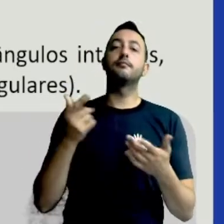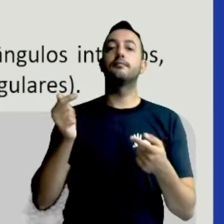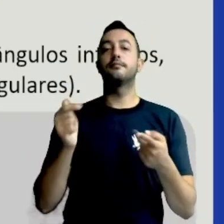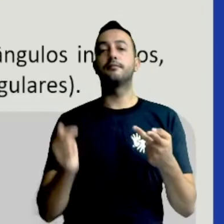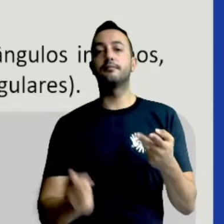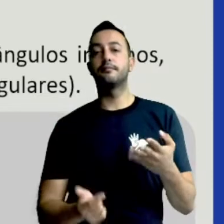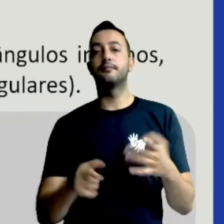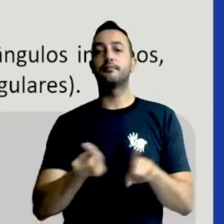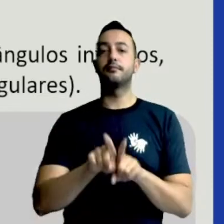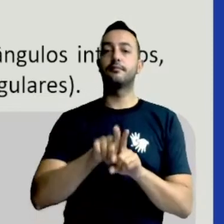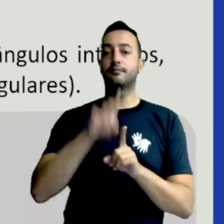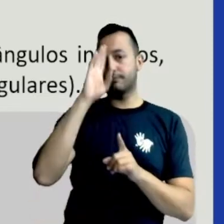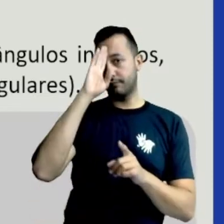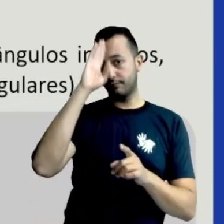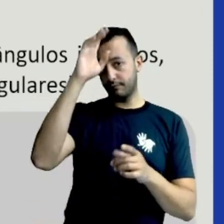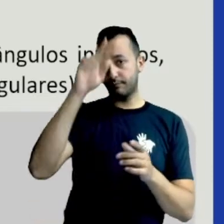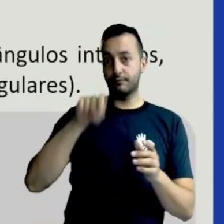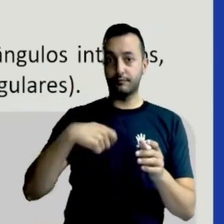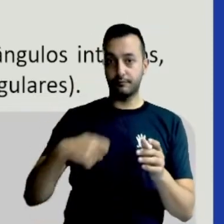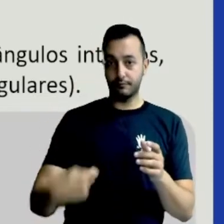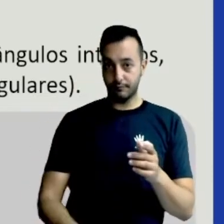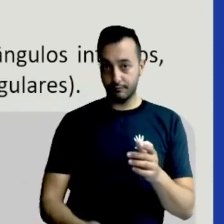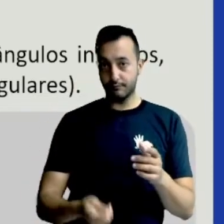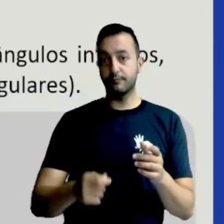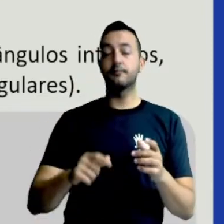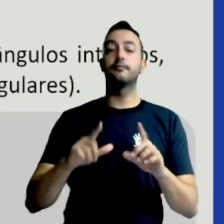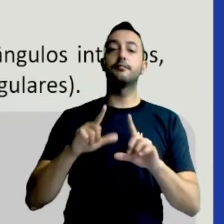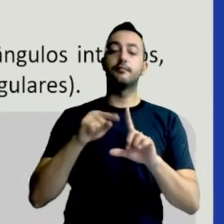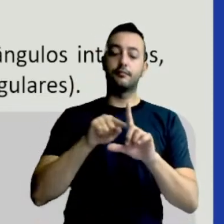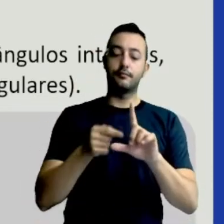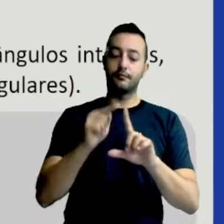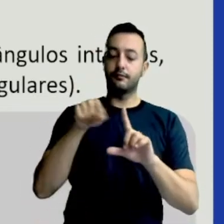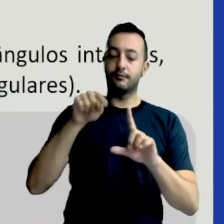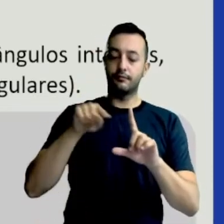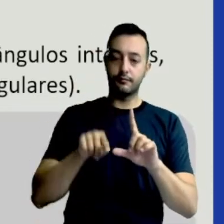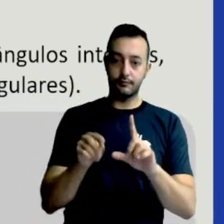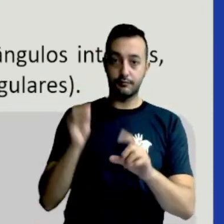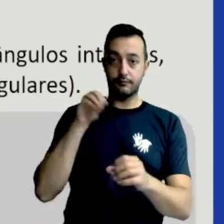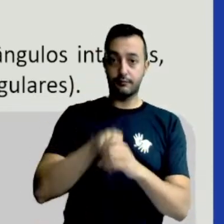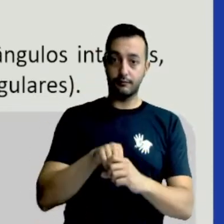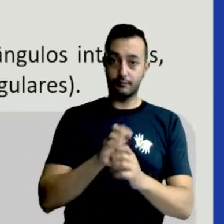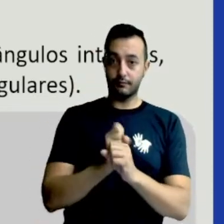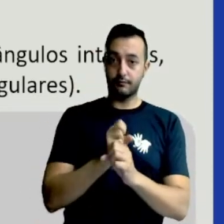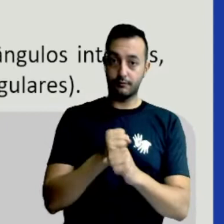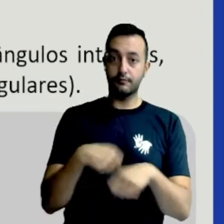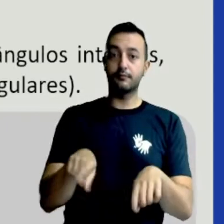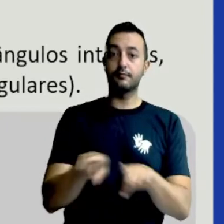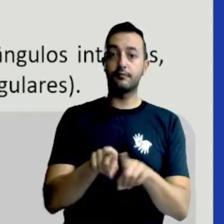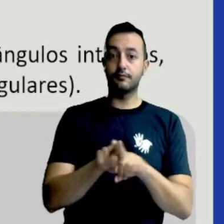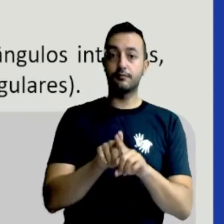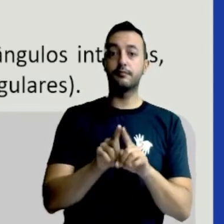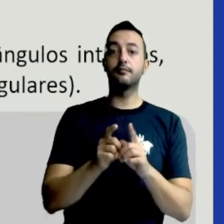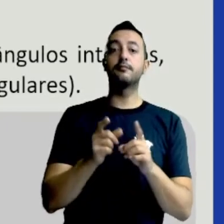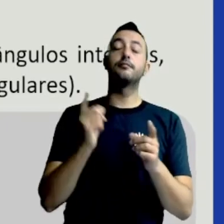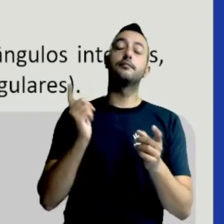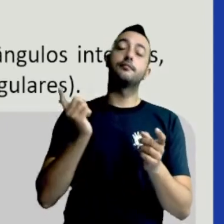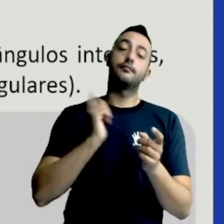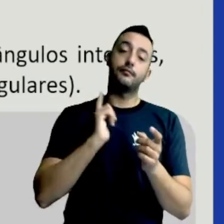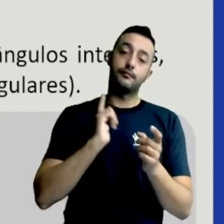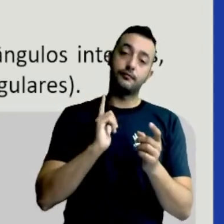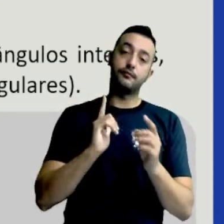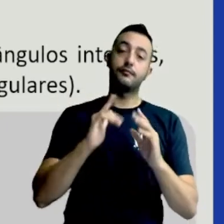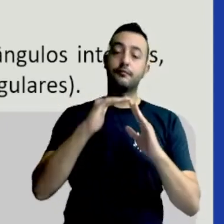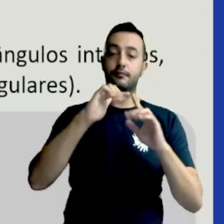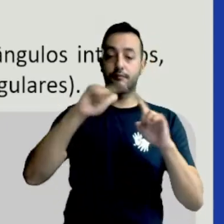as principais propriedades, como a soma dos ângulos internos, o número de diagonais e como a gente encontra o